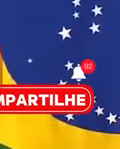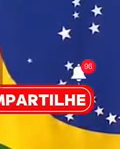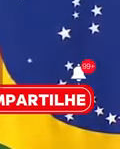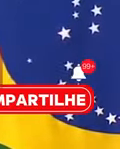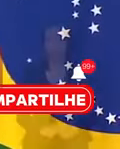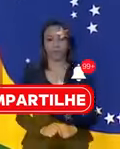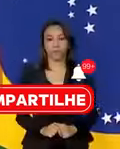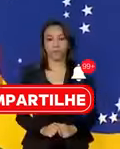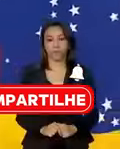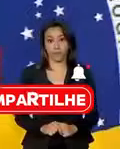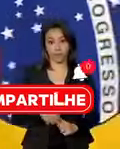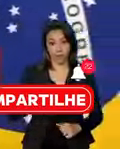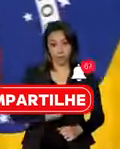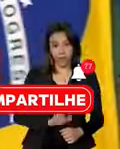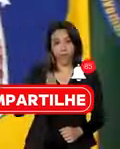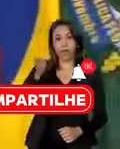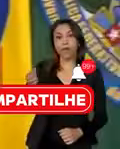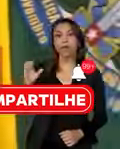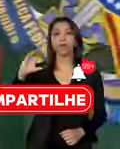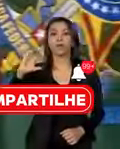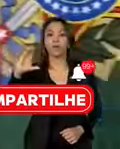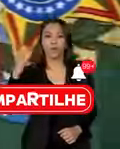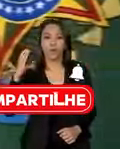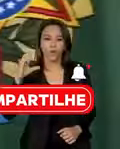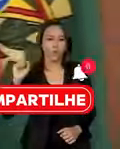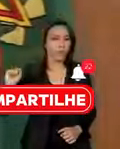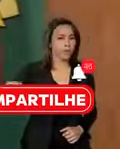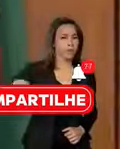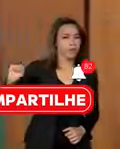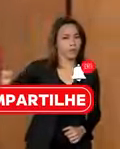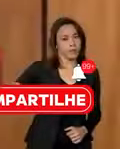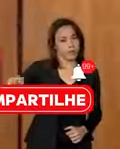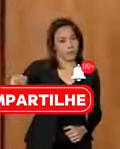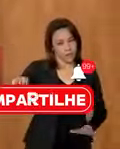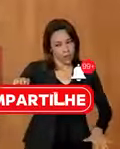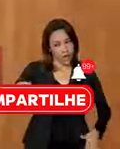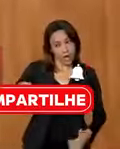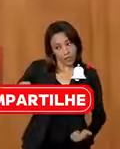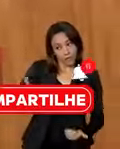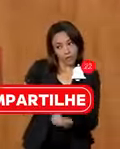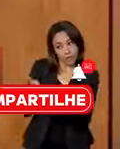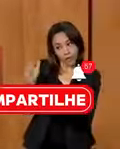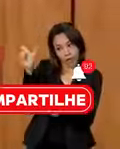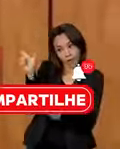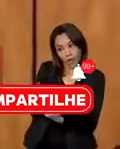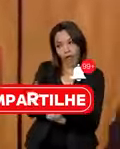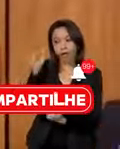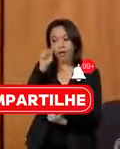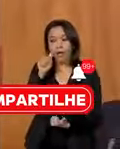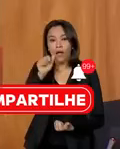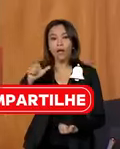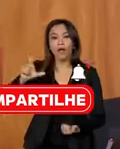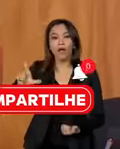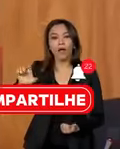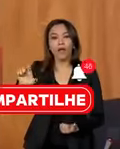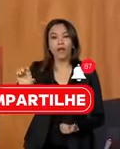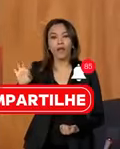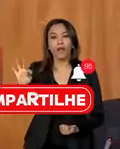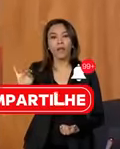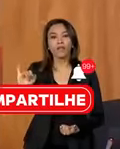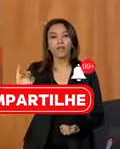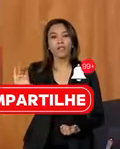Colômbia, para ajudar, sabe, para que a Letícia possa ter mais informação, possa